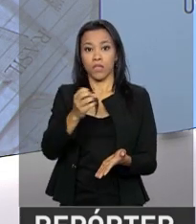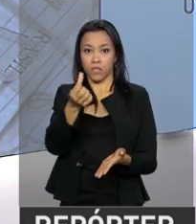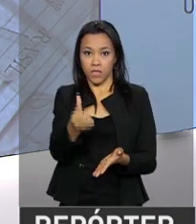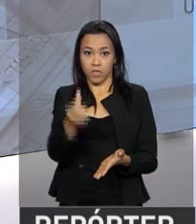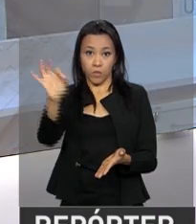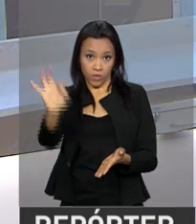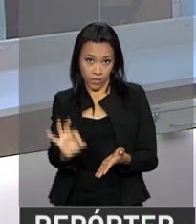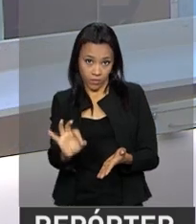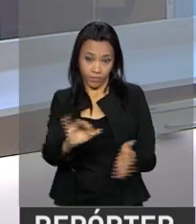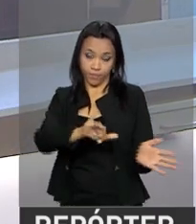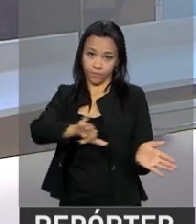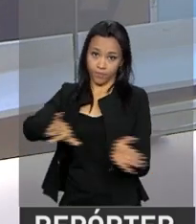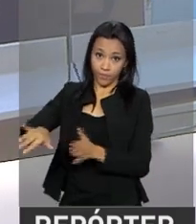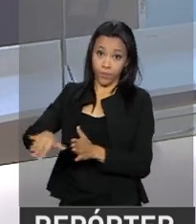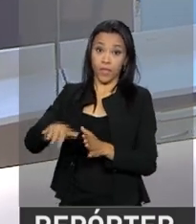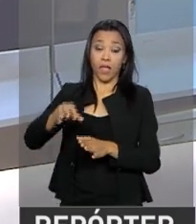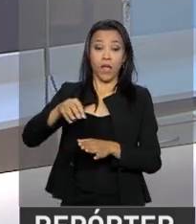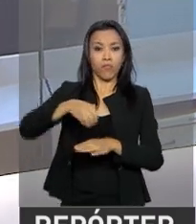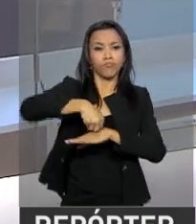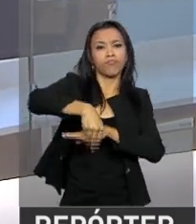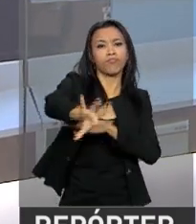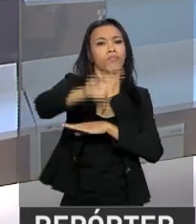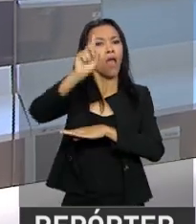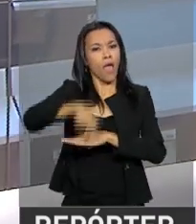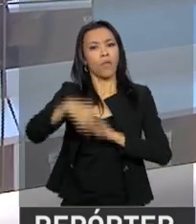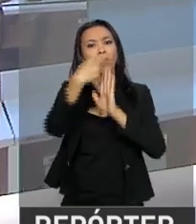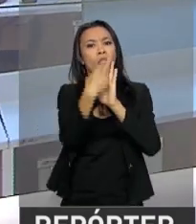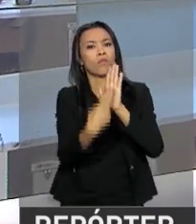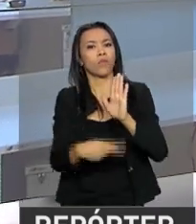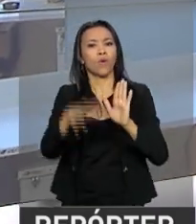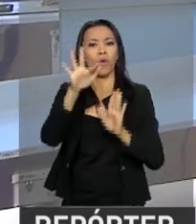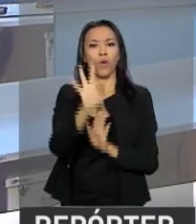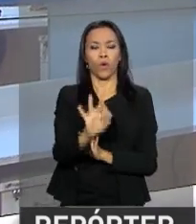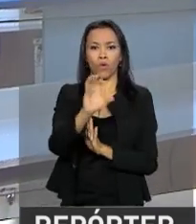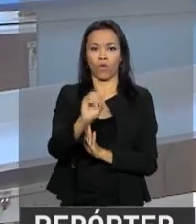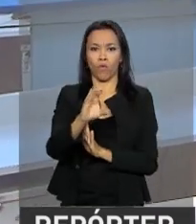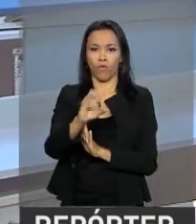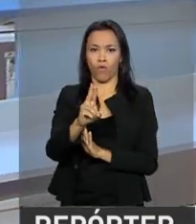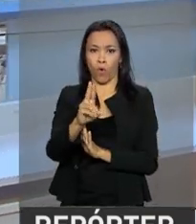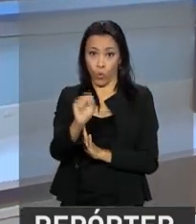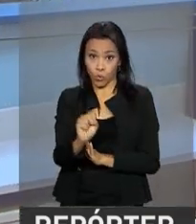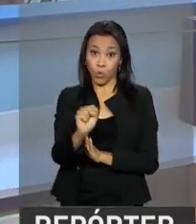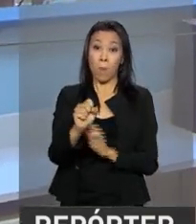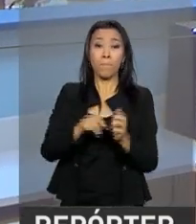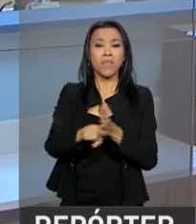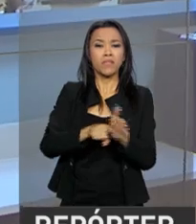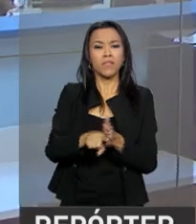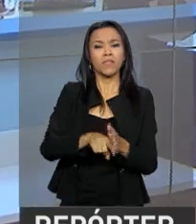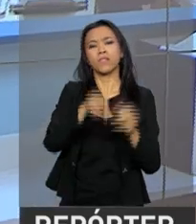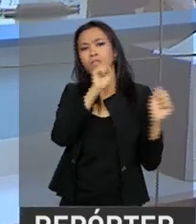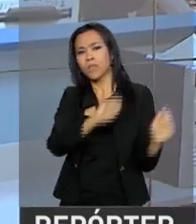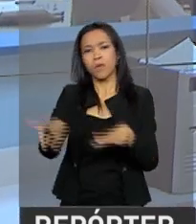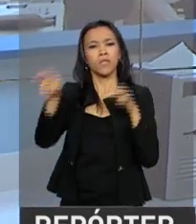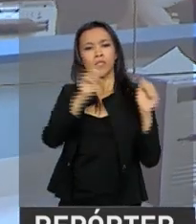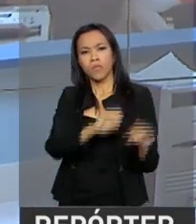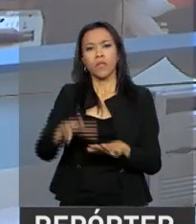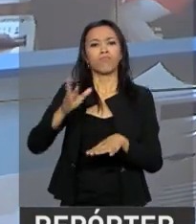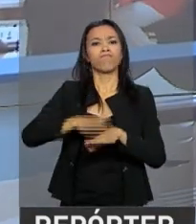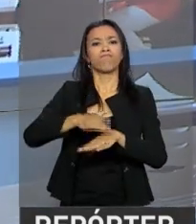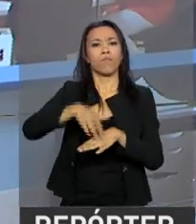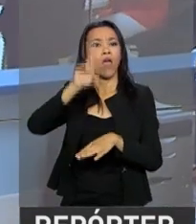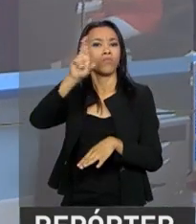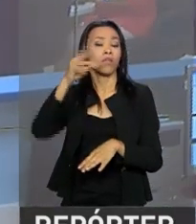5,06%. Os dados são do relatório Focus, que é uma pesquisa feita toda semana pelo Banco Central com mais de